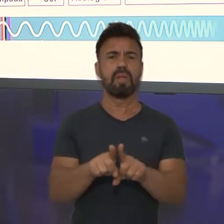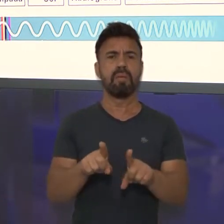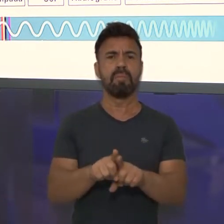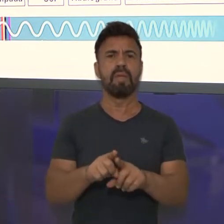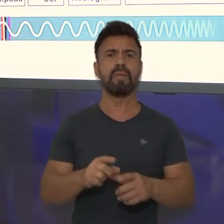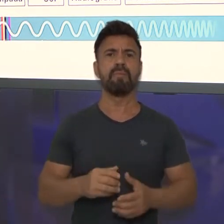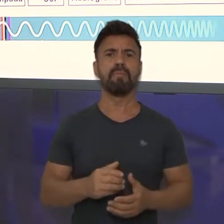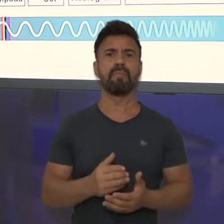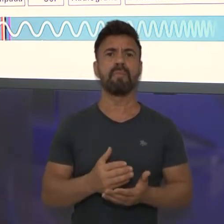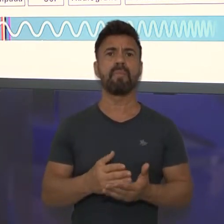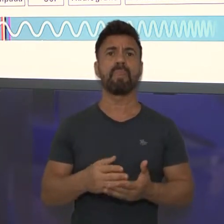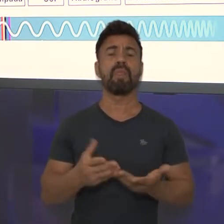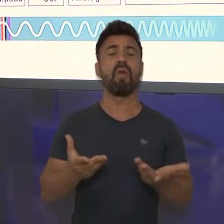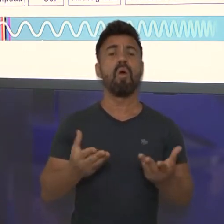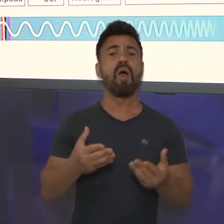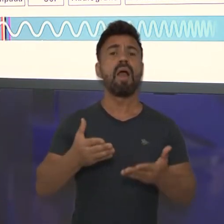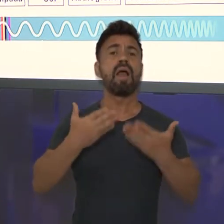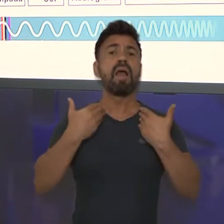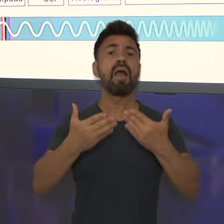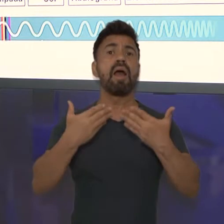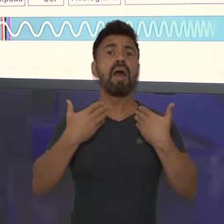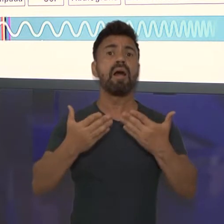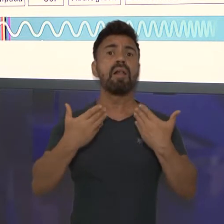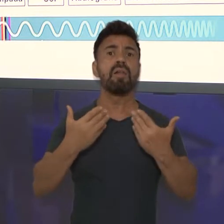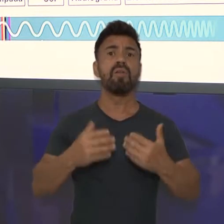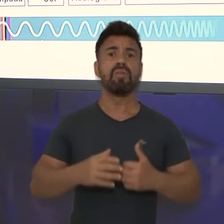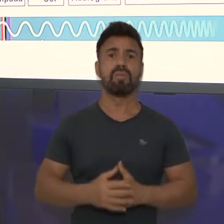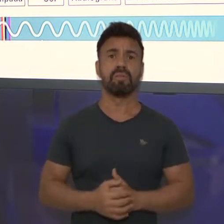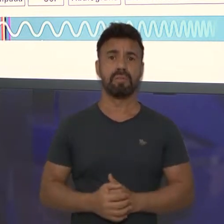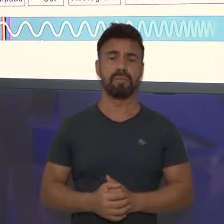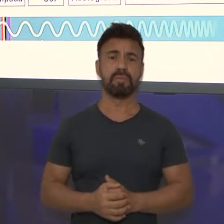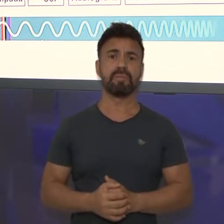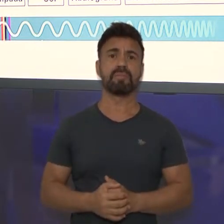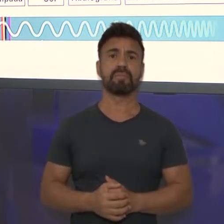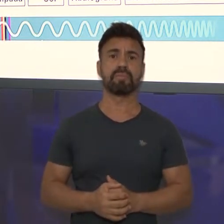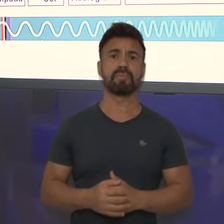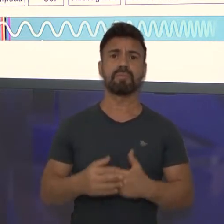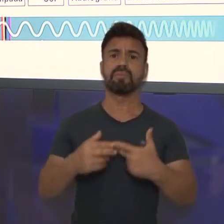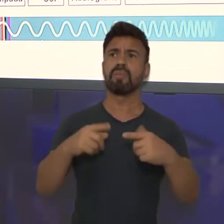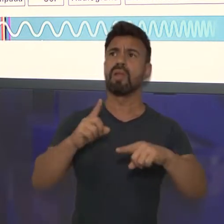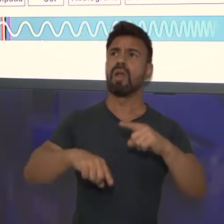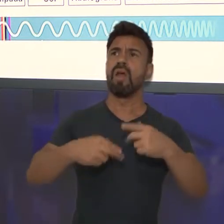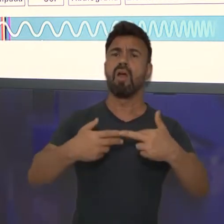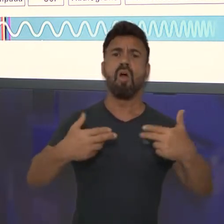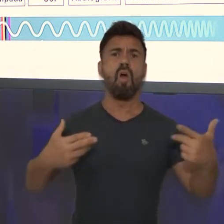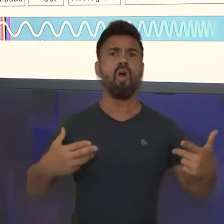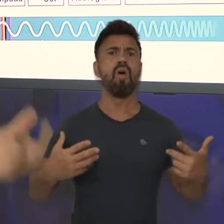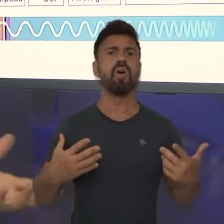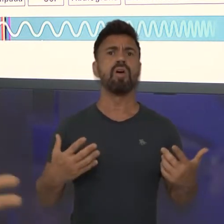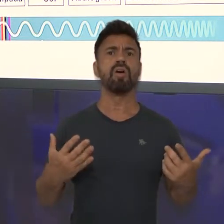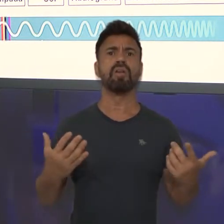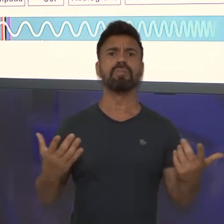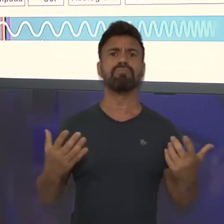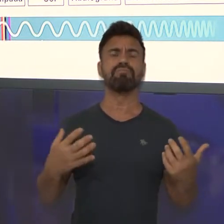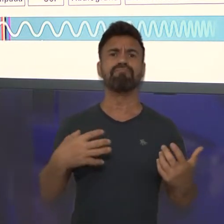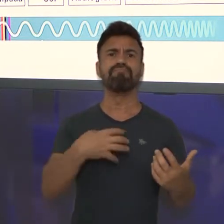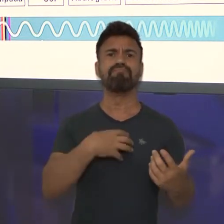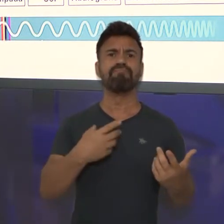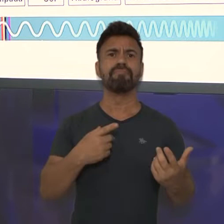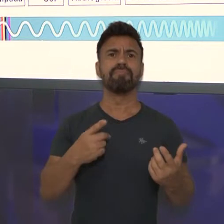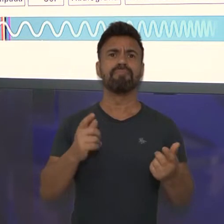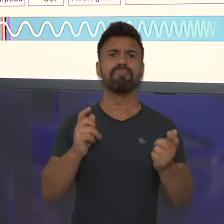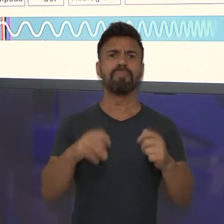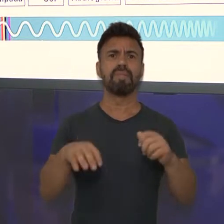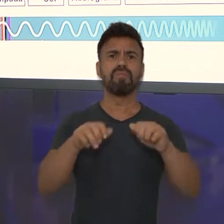a partir da emissão de calor. Os órgãos que emitem calor, né, todos os objetos que têm a capacidade de